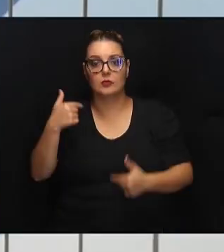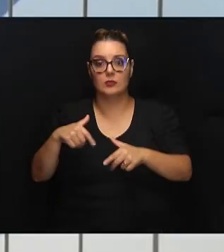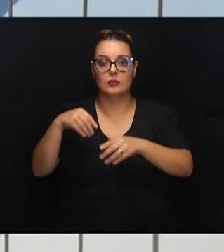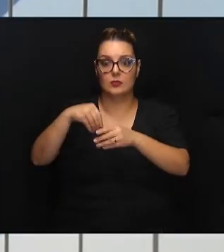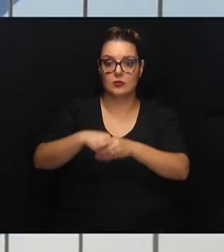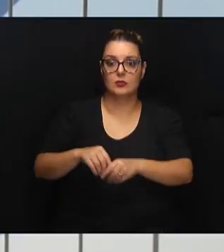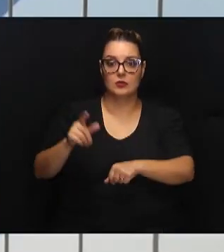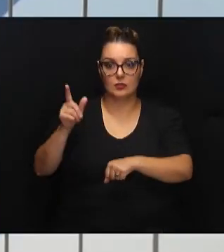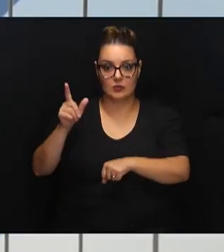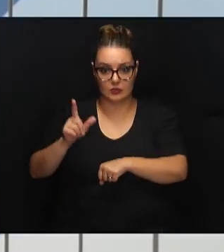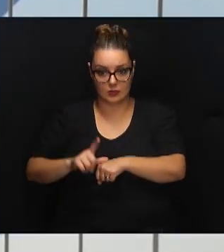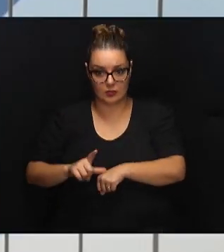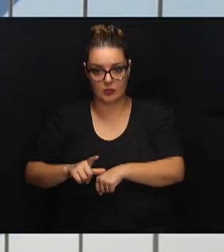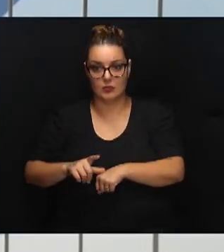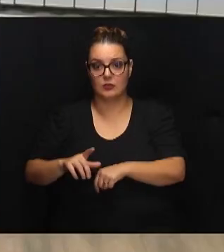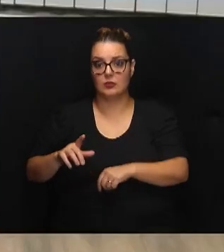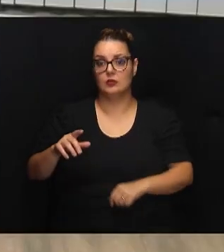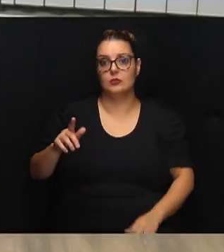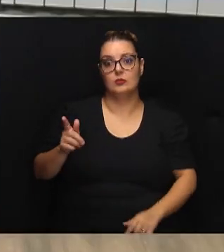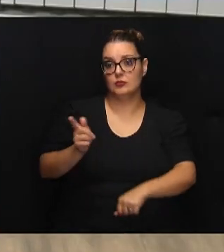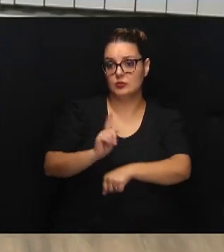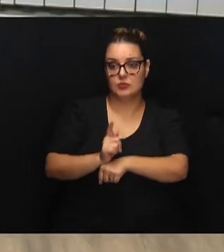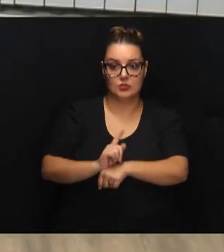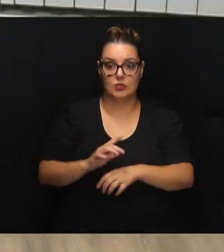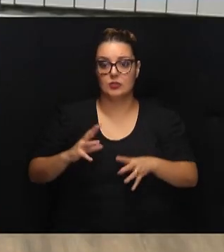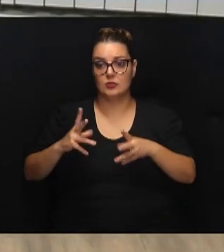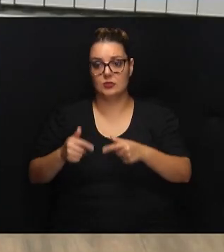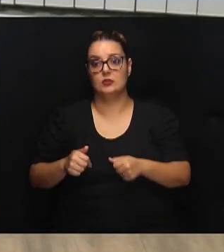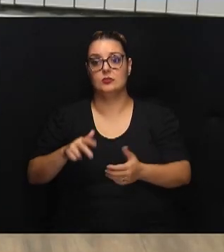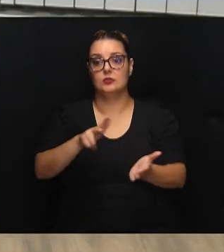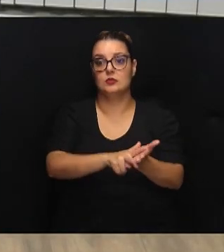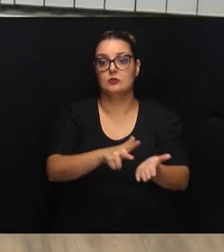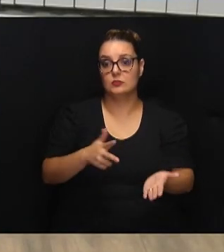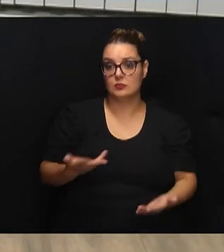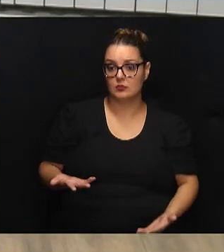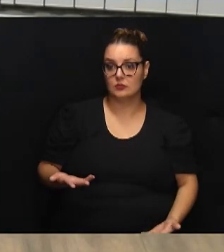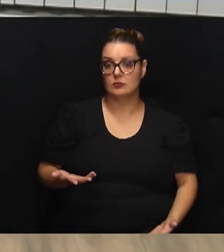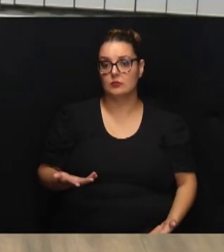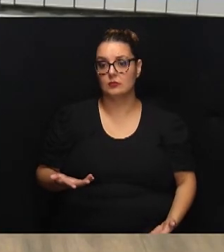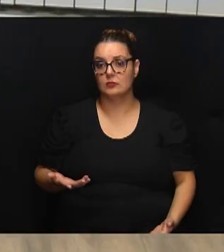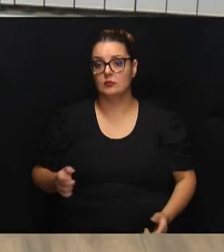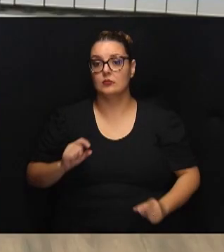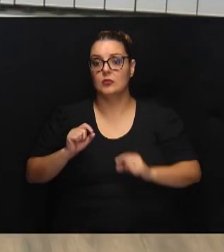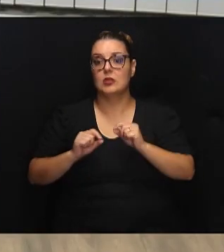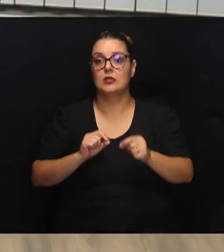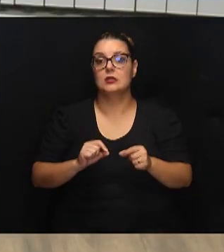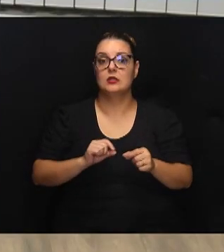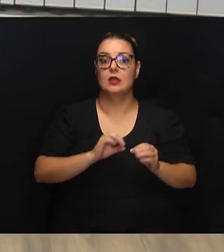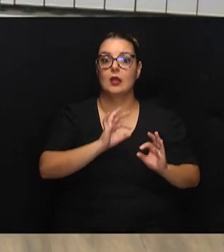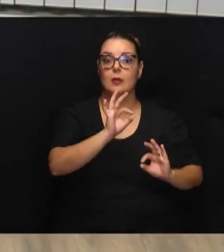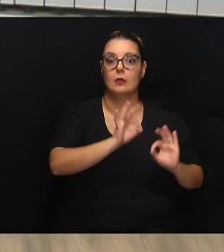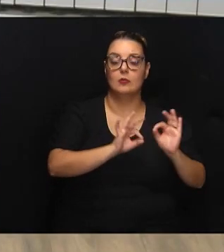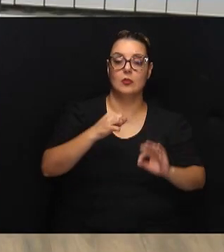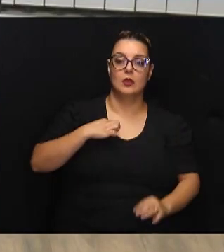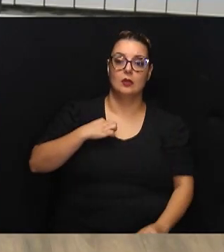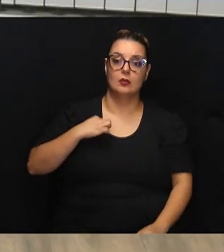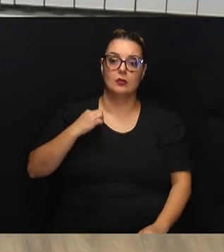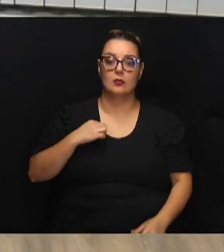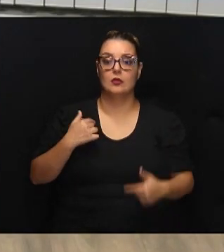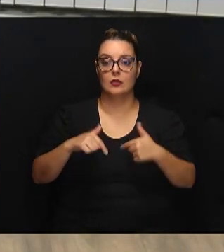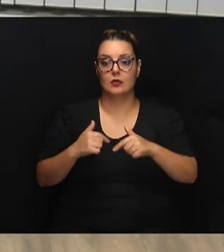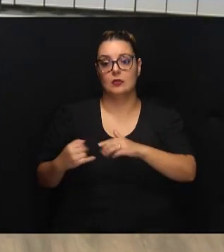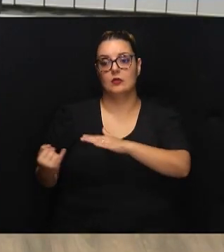da loja, o gerente, eles estão todos regularizados. Mas quem confeccionou aquela roupa está trabalhando